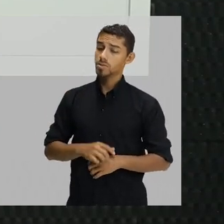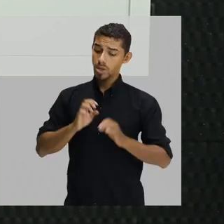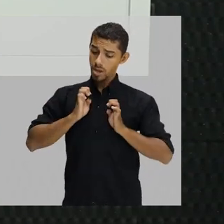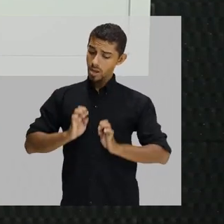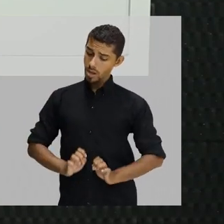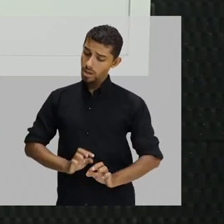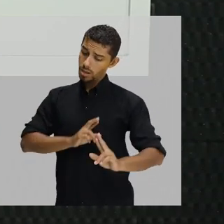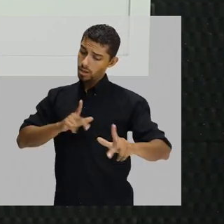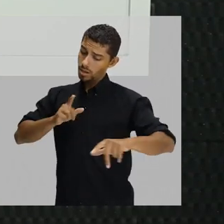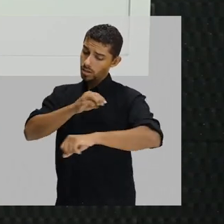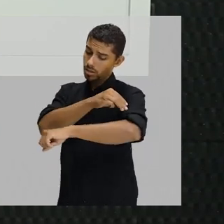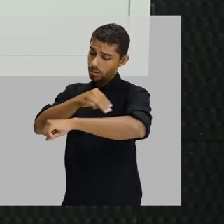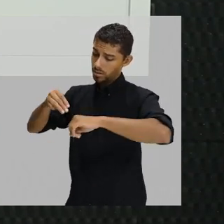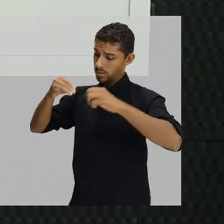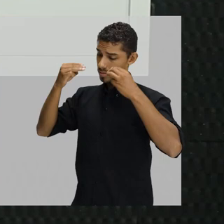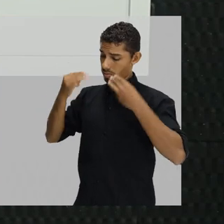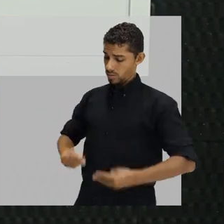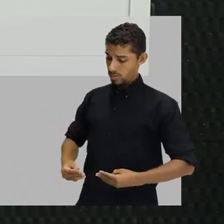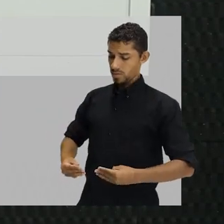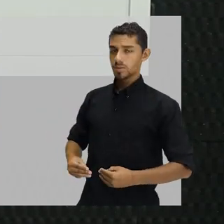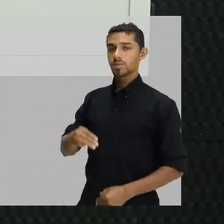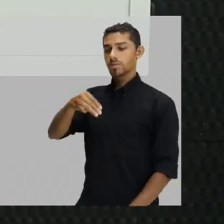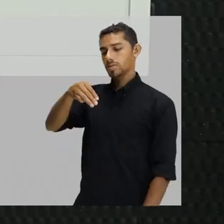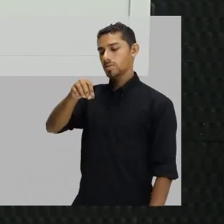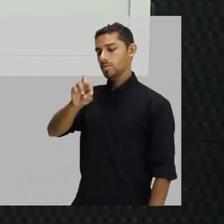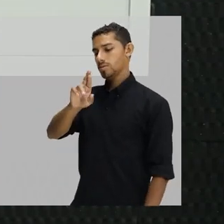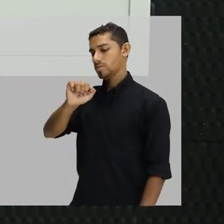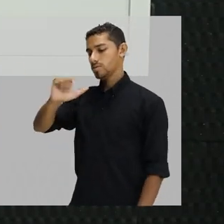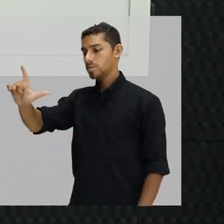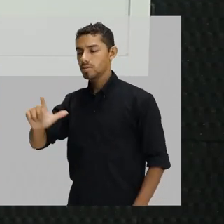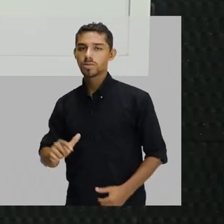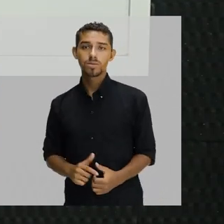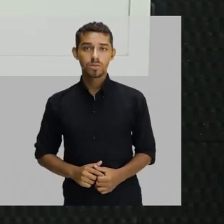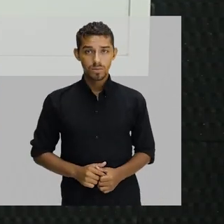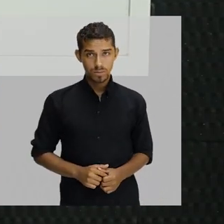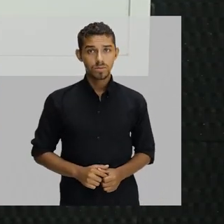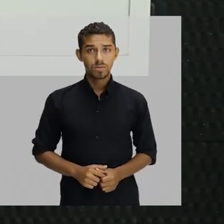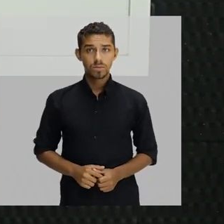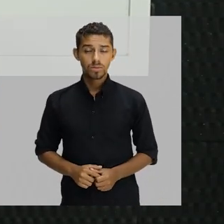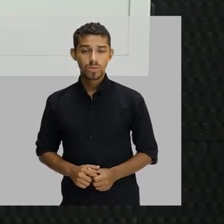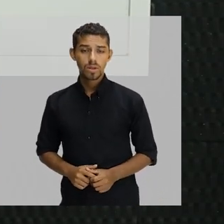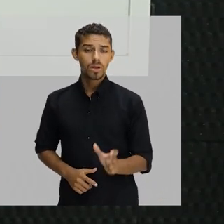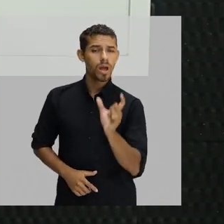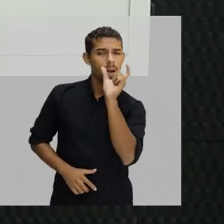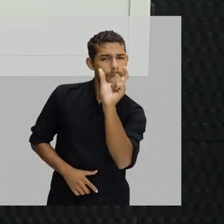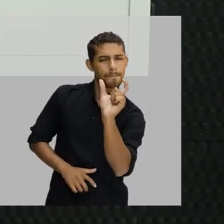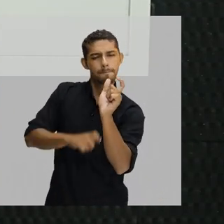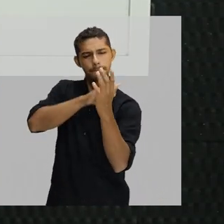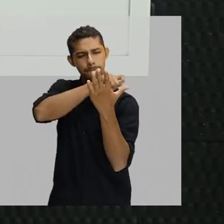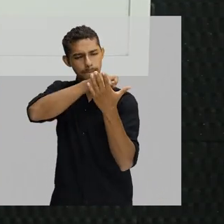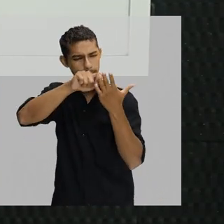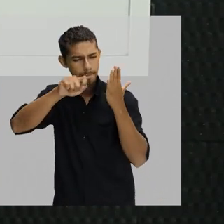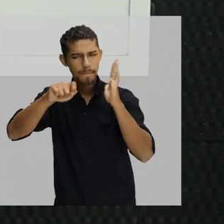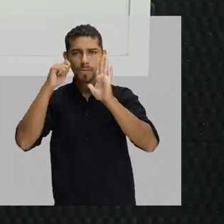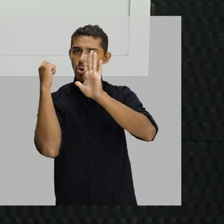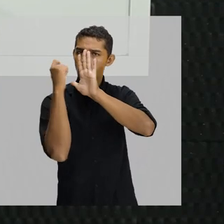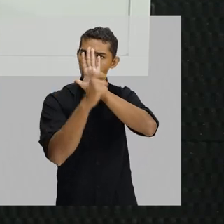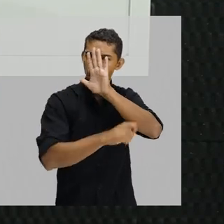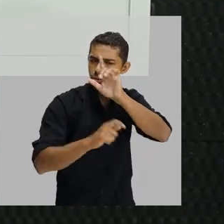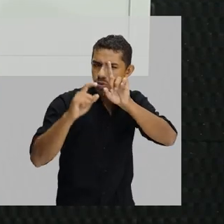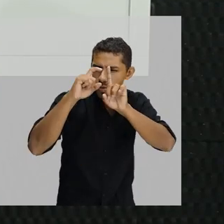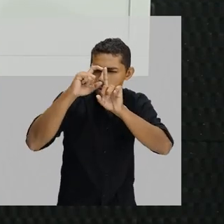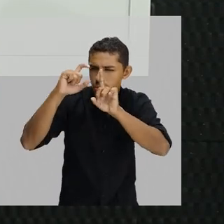moral, certo? Bom, você vai perceber que na etimologia da palavra, faço questão de explicar isso para